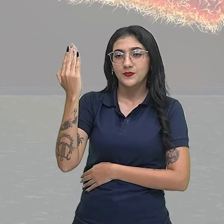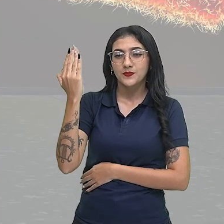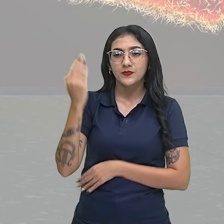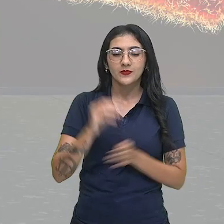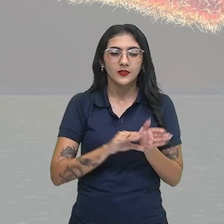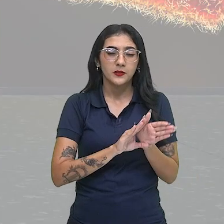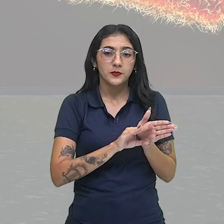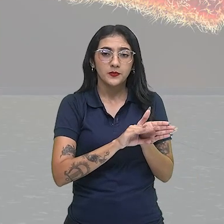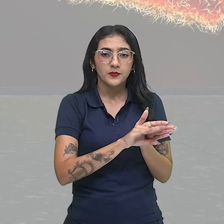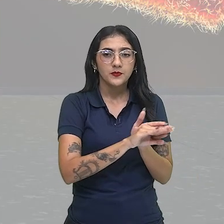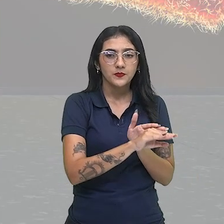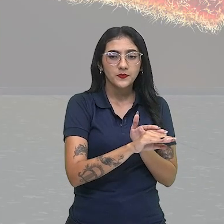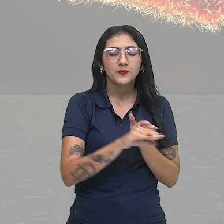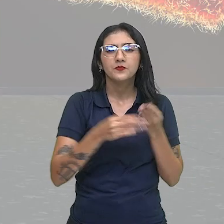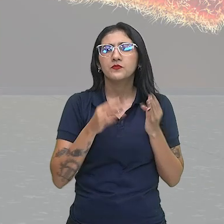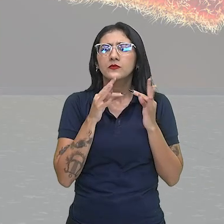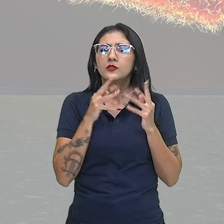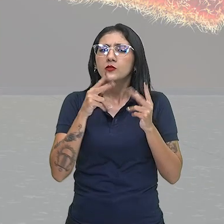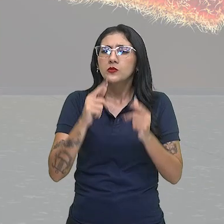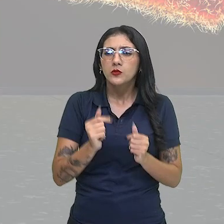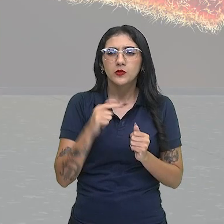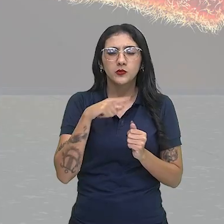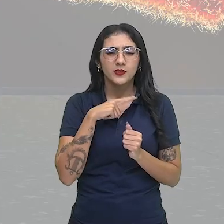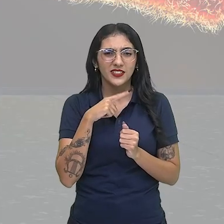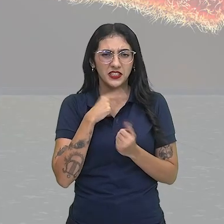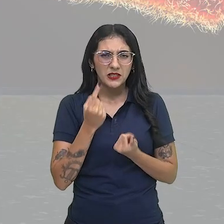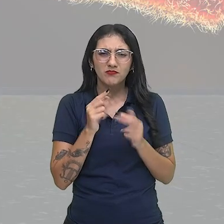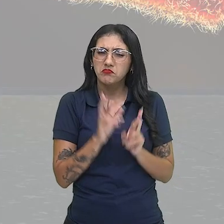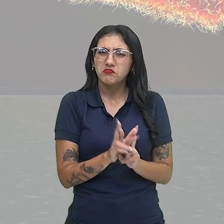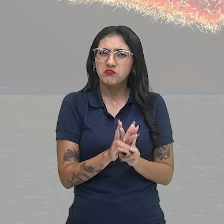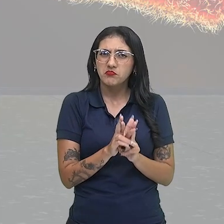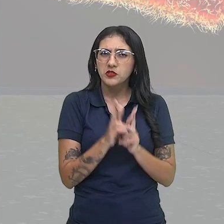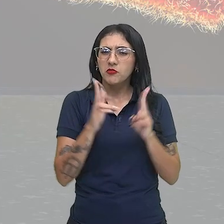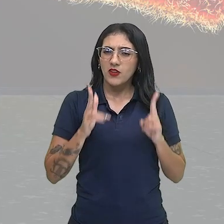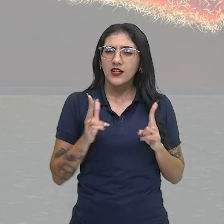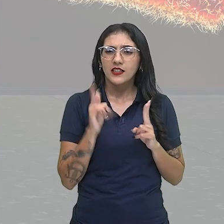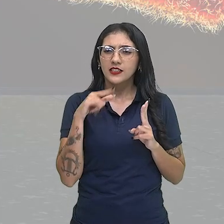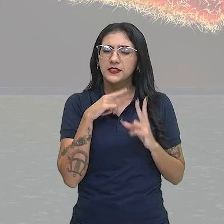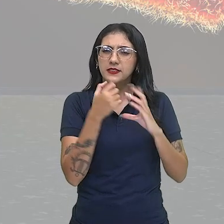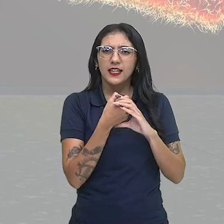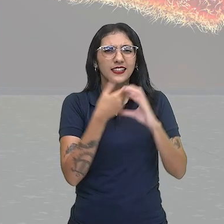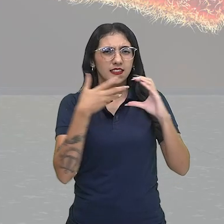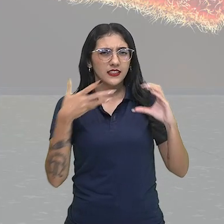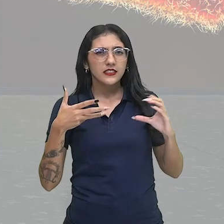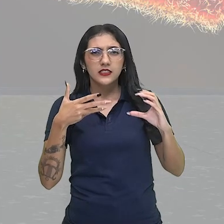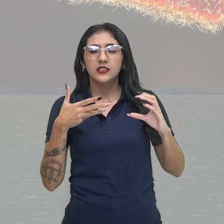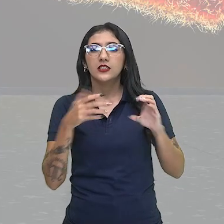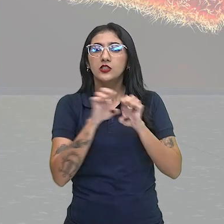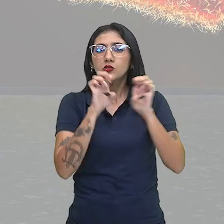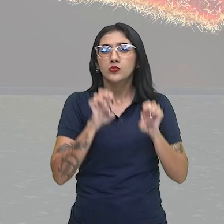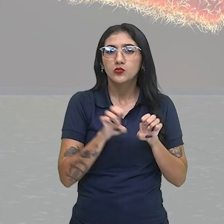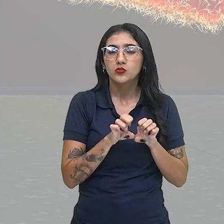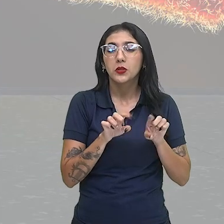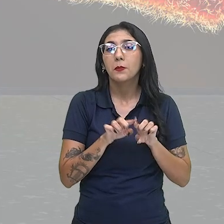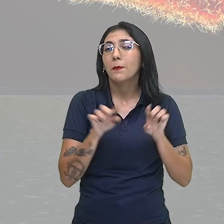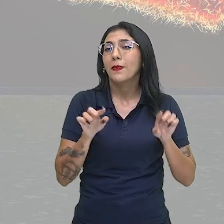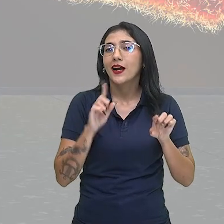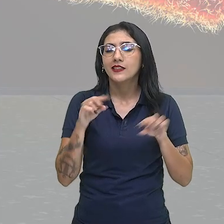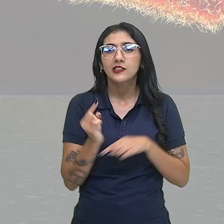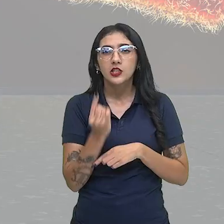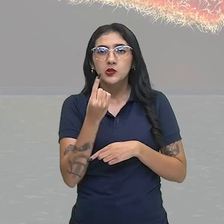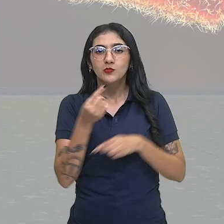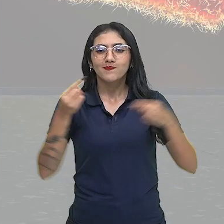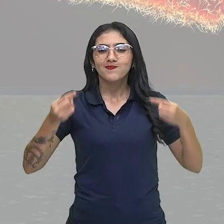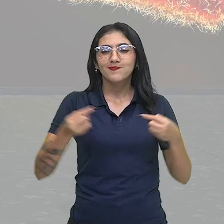lá na ponta. Todos eles, apesar dessa grande diferença na sua aparência, eles têm algo em comum, que